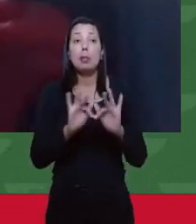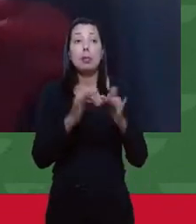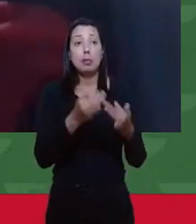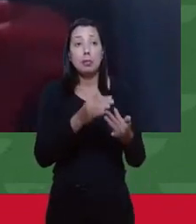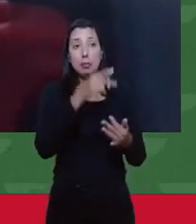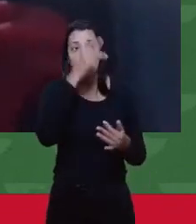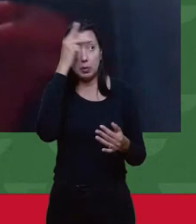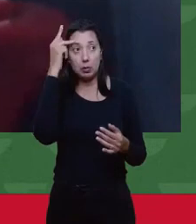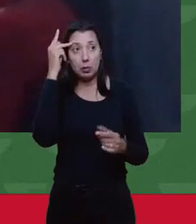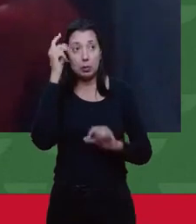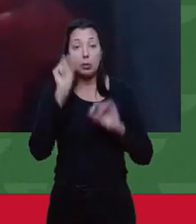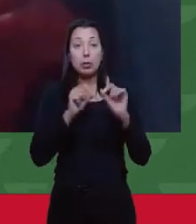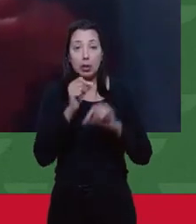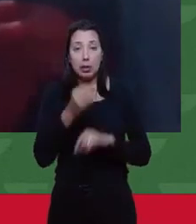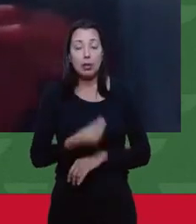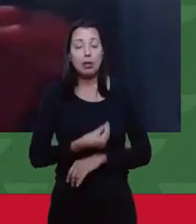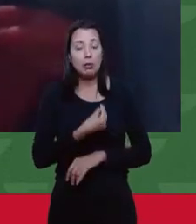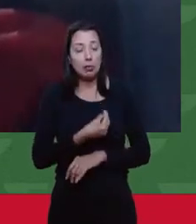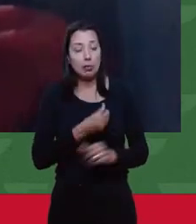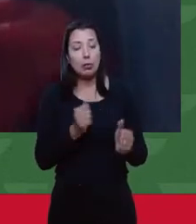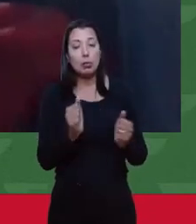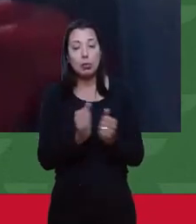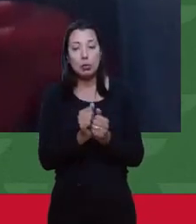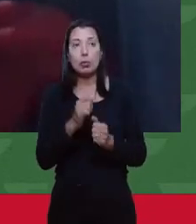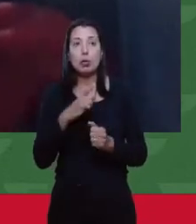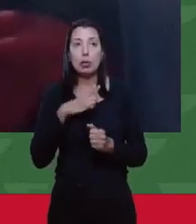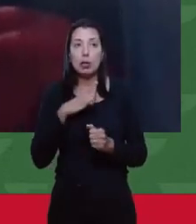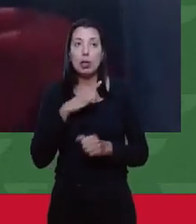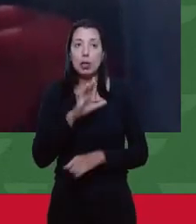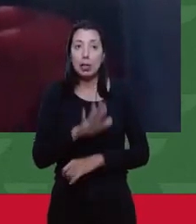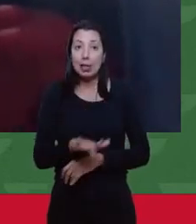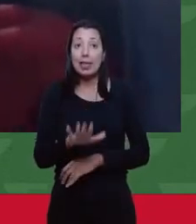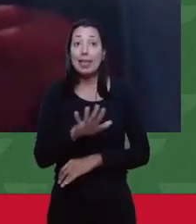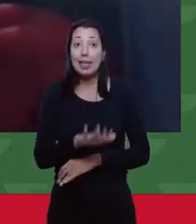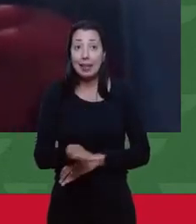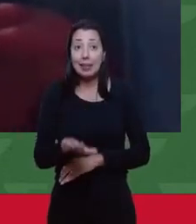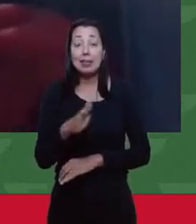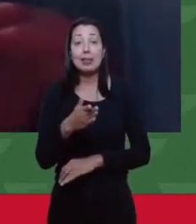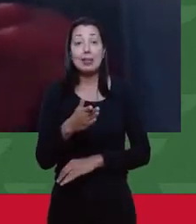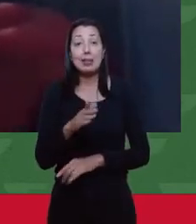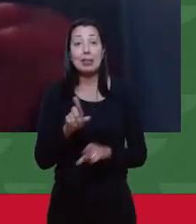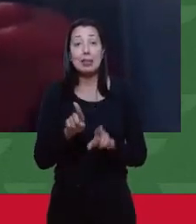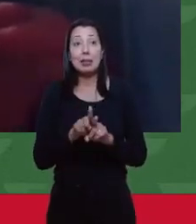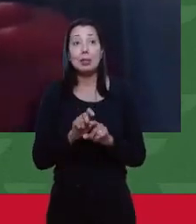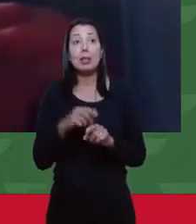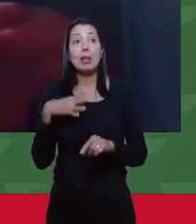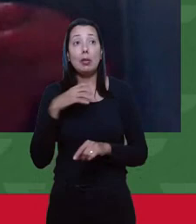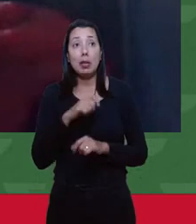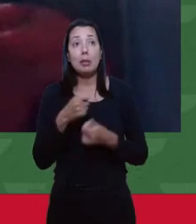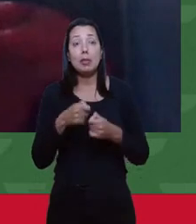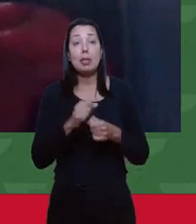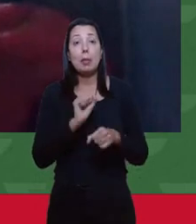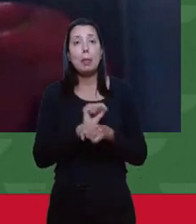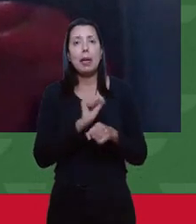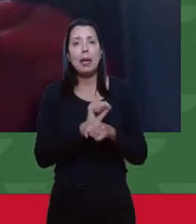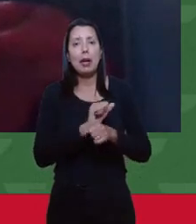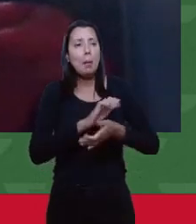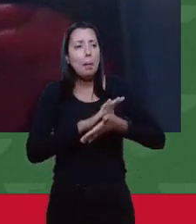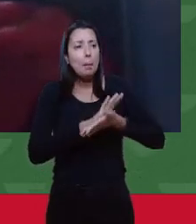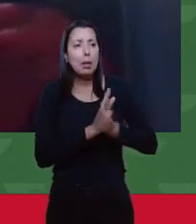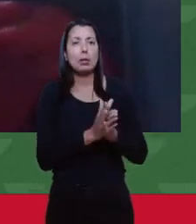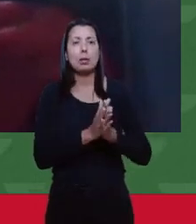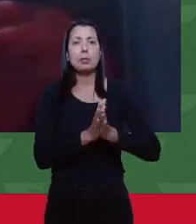pessoas com quem eu convivo, que têm crianças, e que eu acho que a gente tem que parar com esse